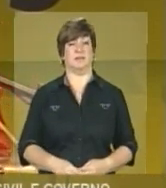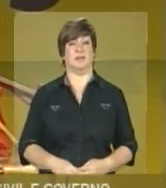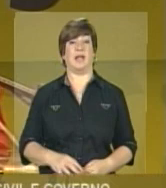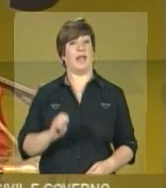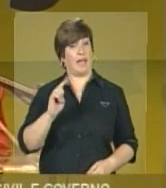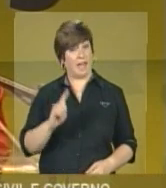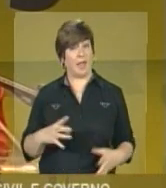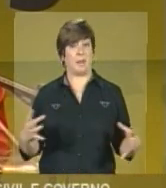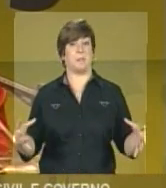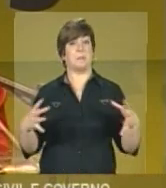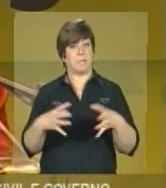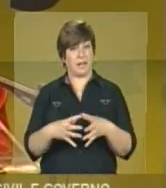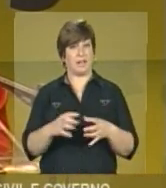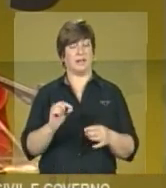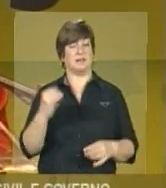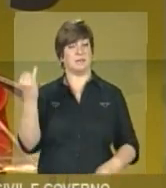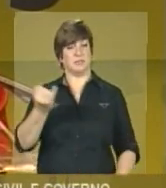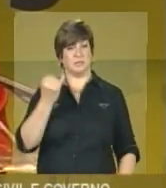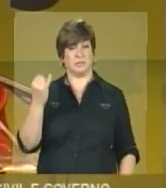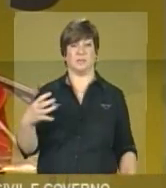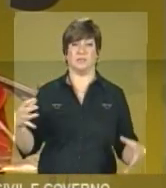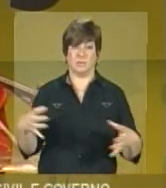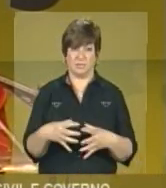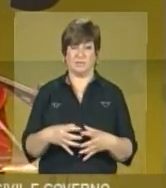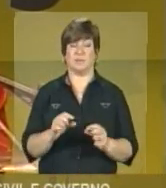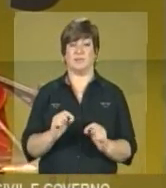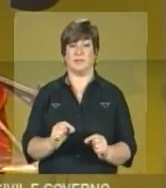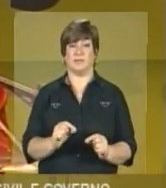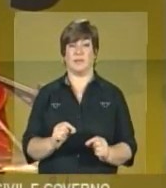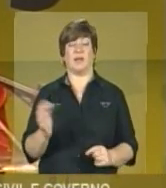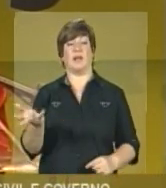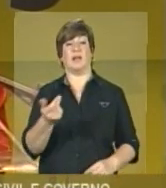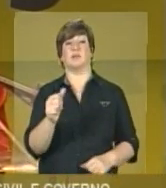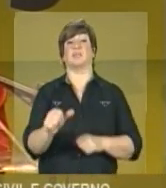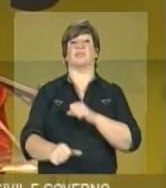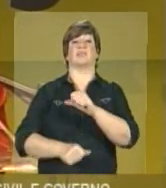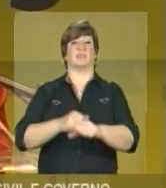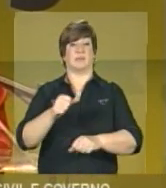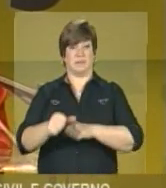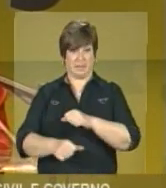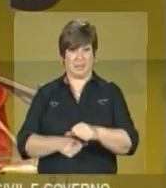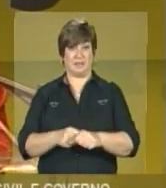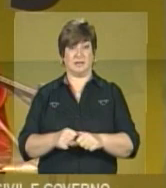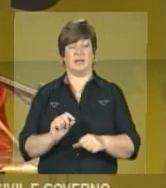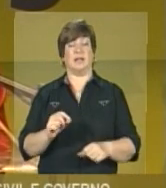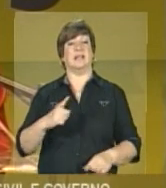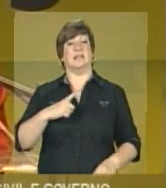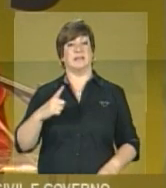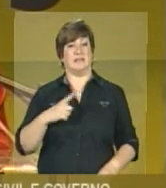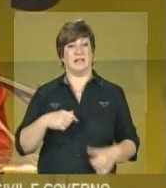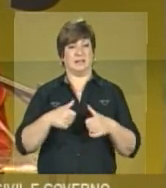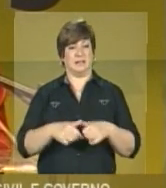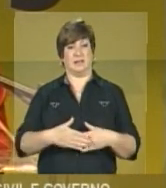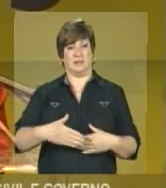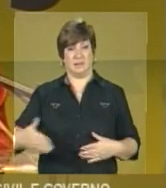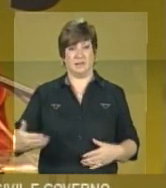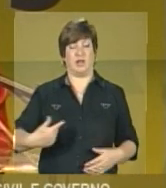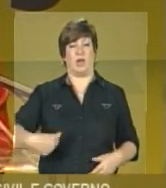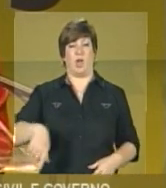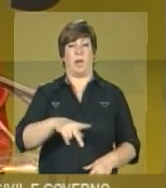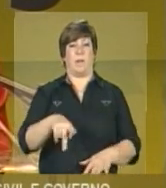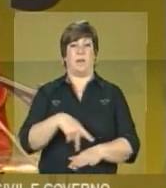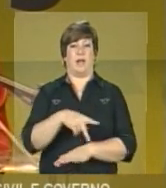são parte integrante da grande transformação que está em curso em nosso